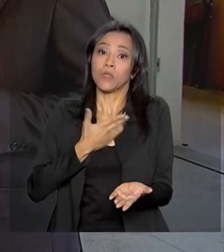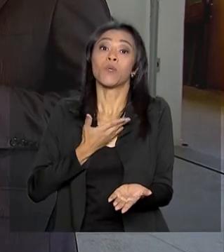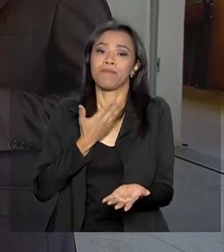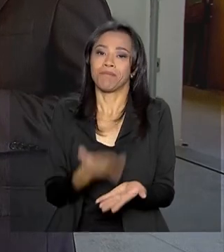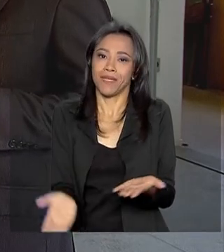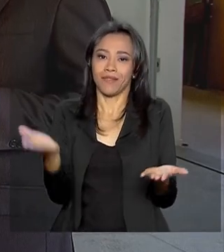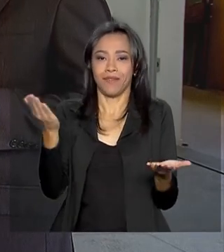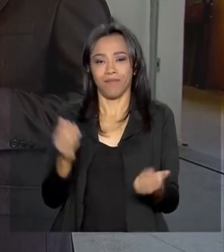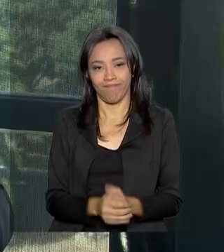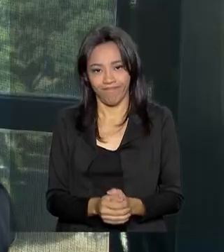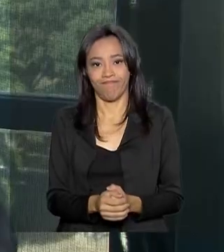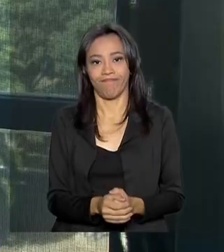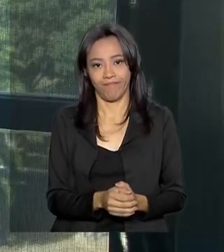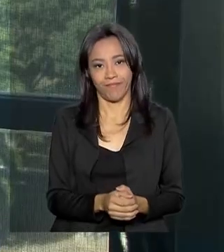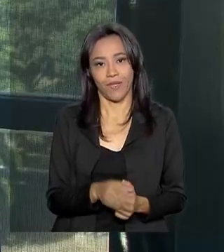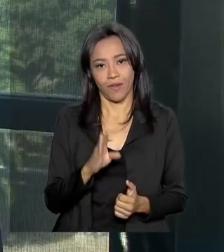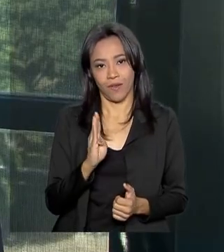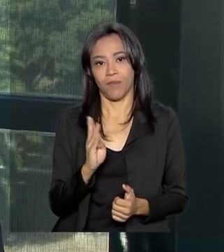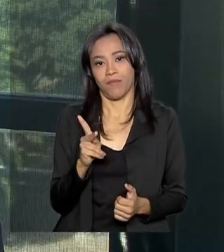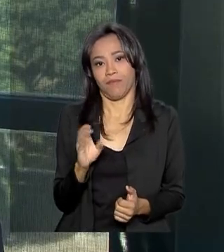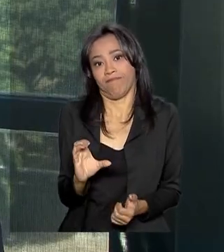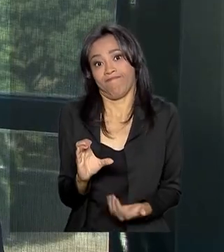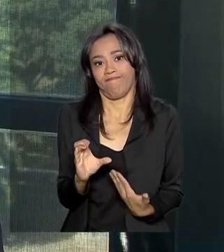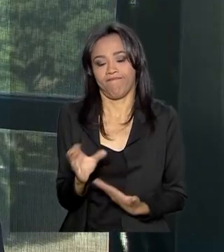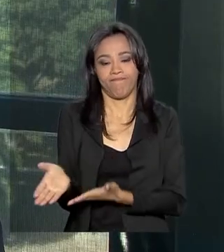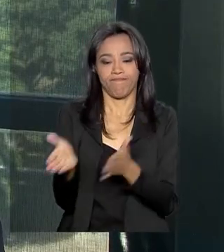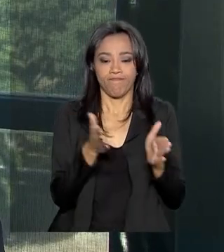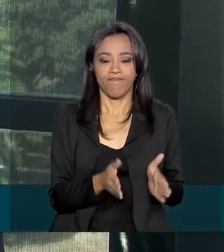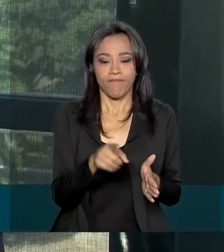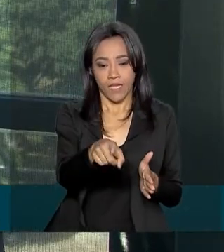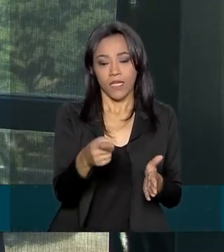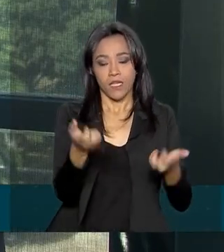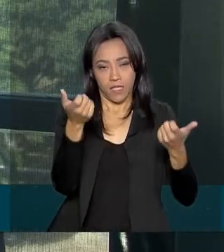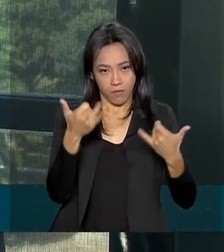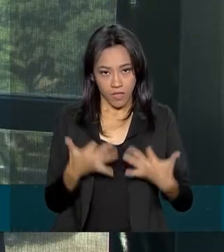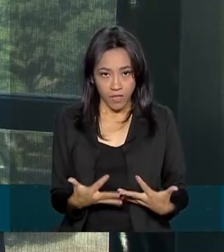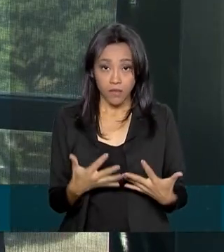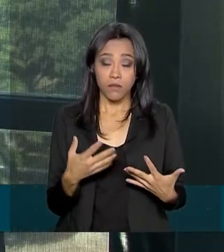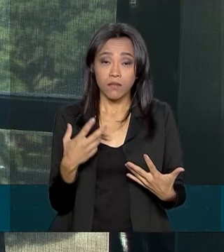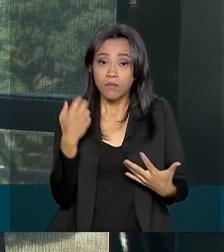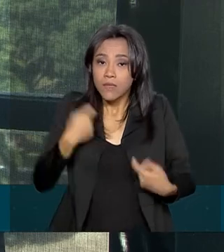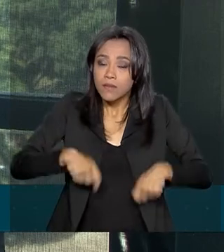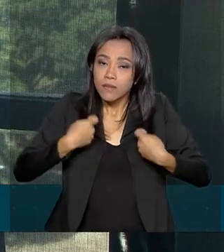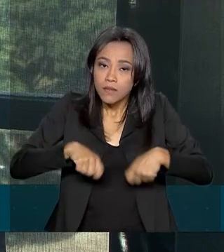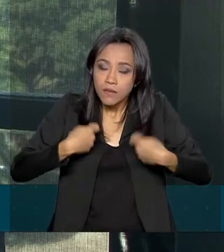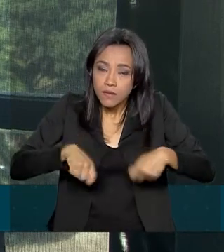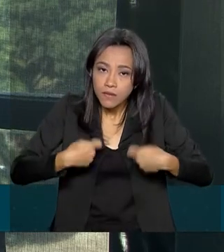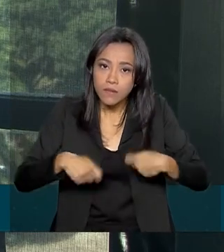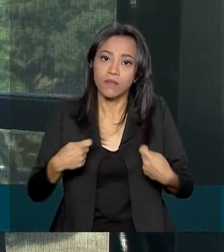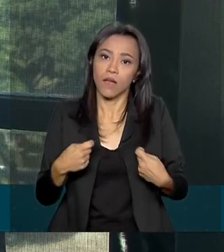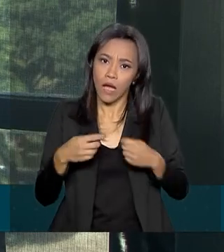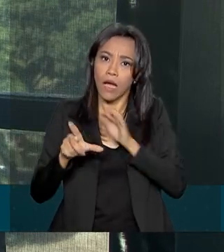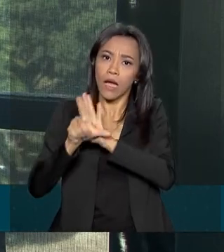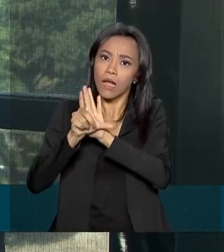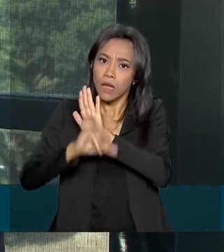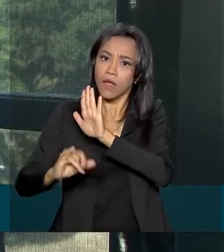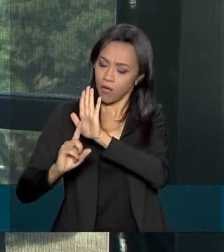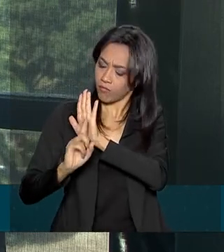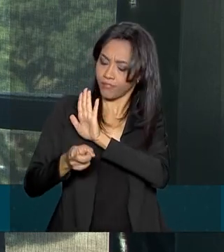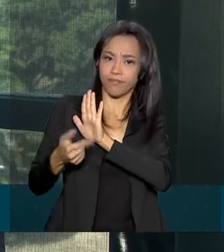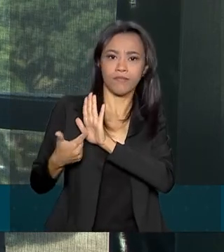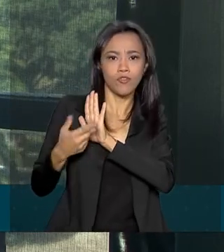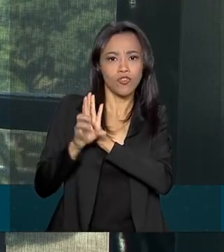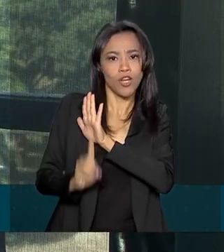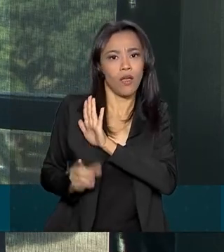perder o benefício. Nós temos esse agrupamento importante que precisa se cadastrar. A lei determinou isso. O